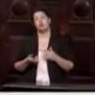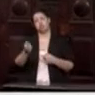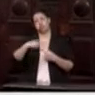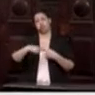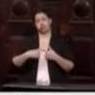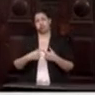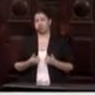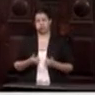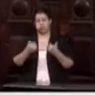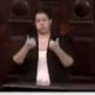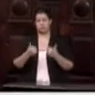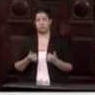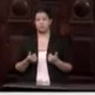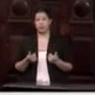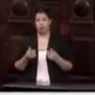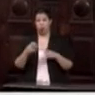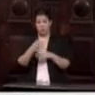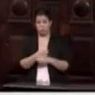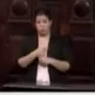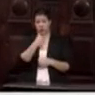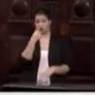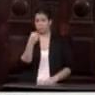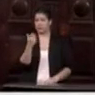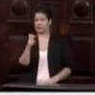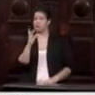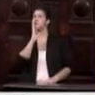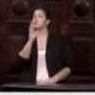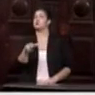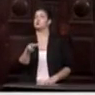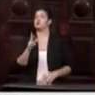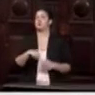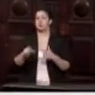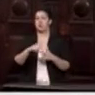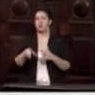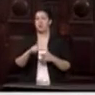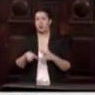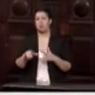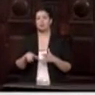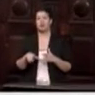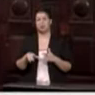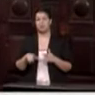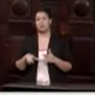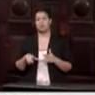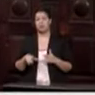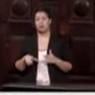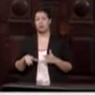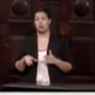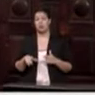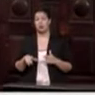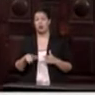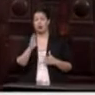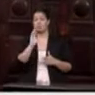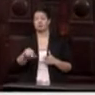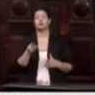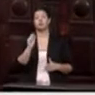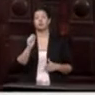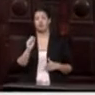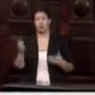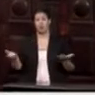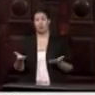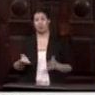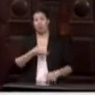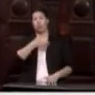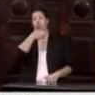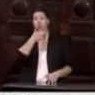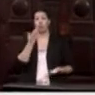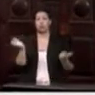de 2015 resultam, os problemas nas contas de 2015 resultam na gravíssima crise que